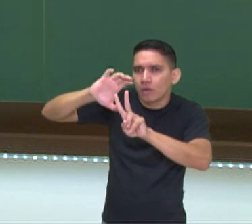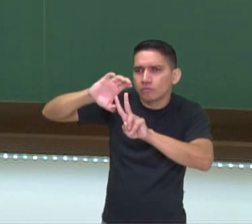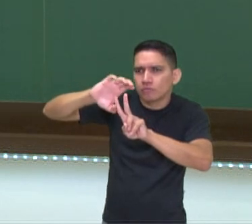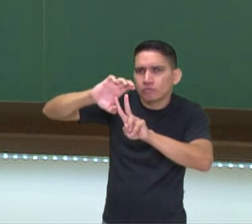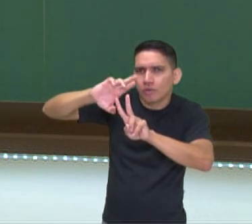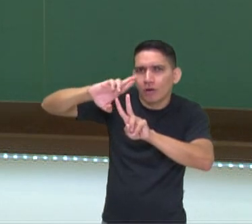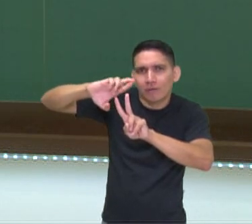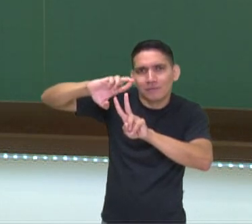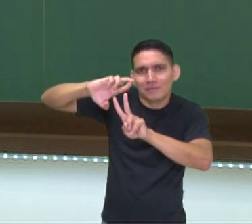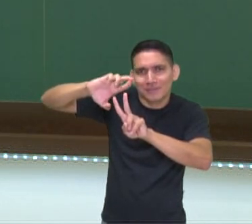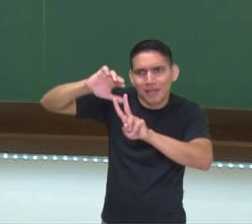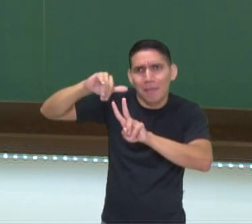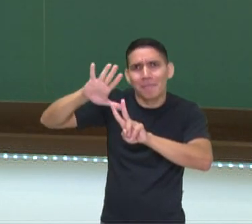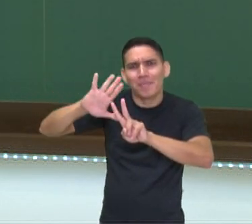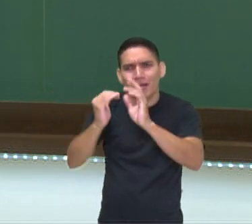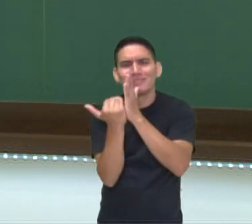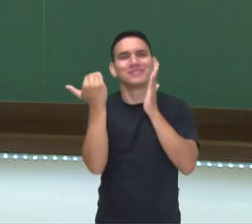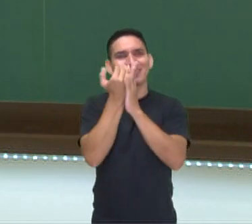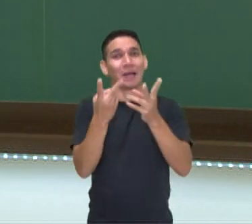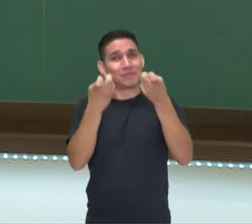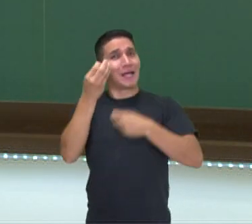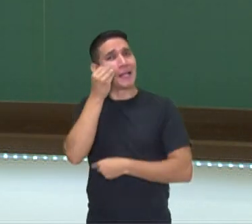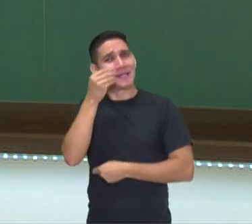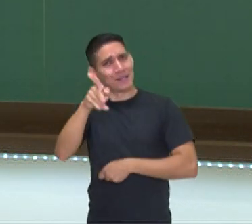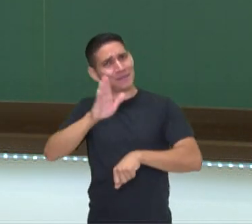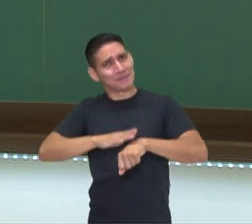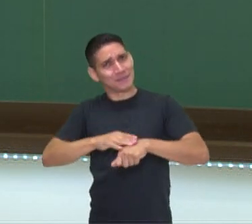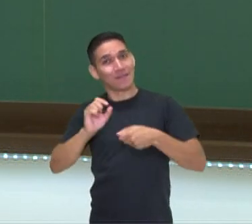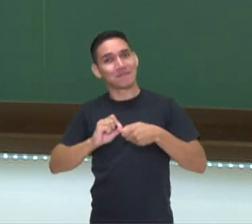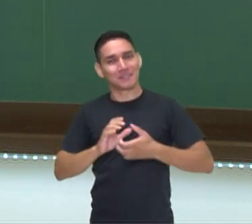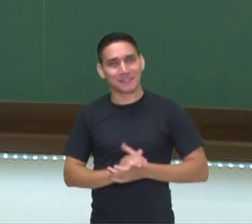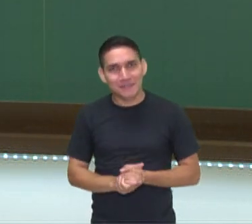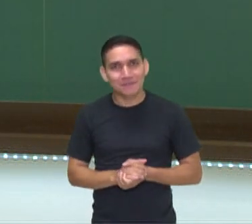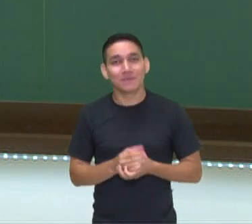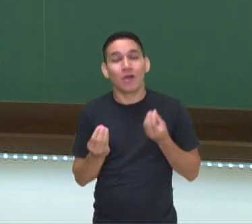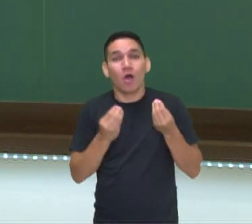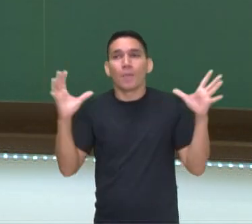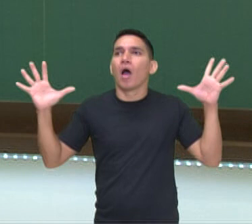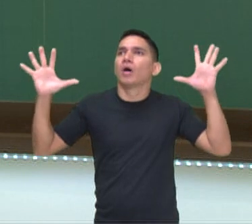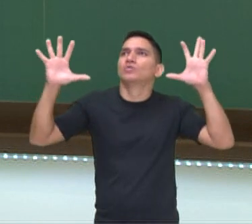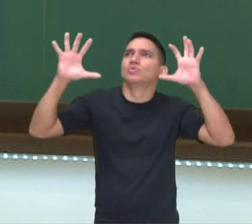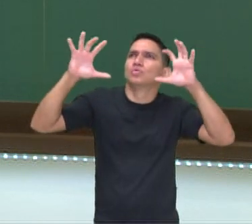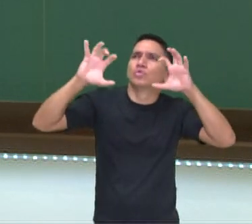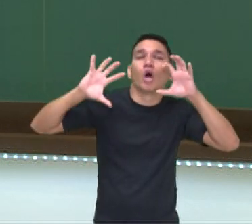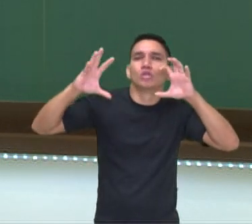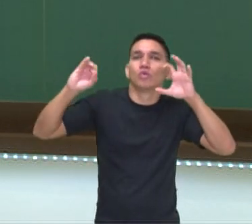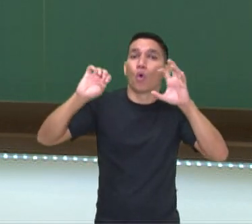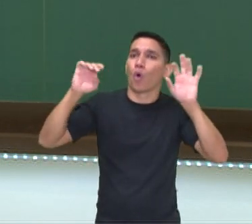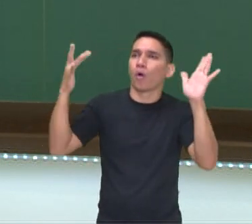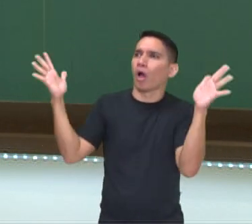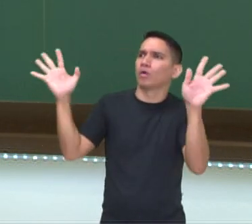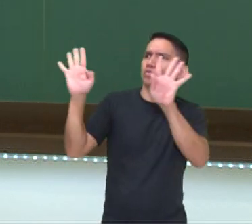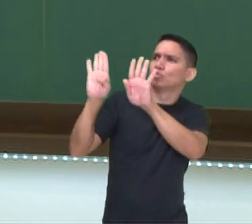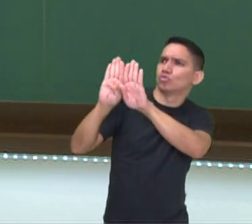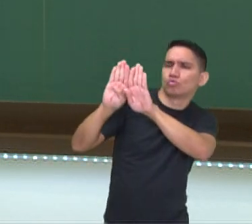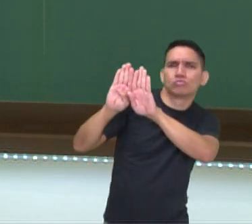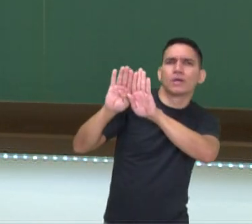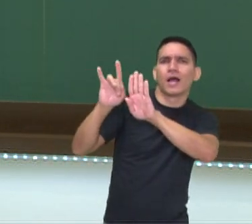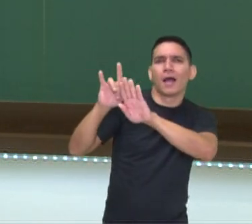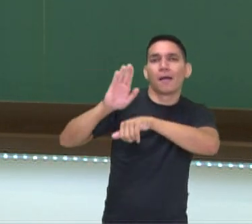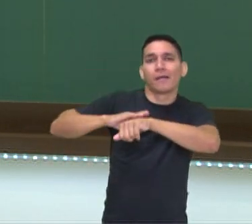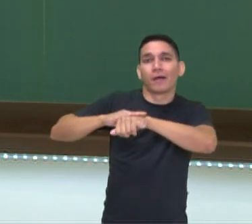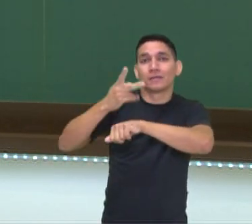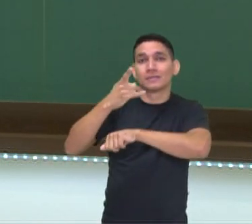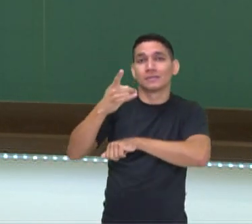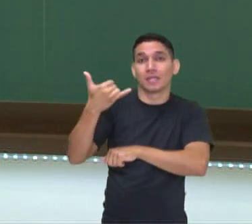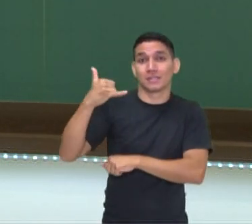a dramaticidade. Experimenta em casa você pegar, desligar a luz da casa inteira ou fechar as cortinas, pega aquela luz do